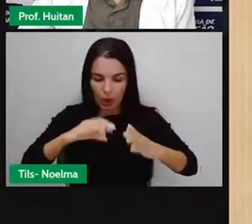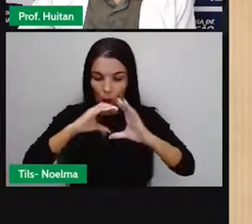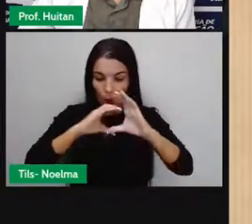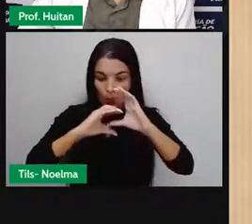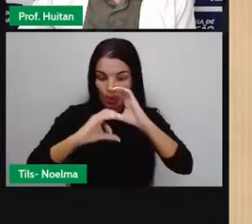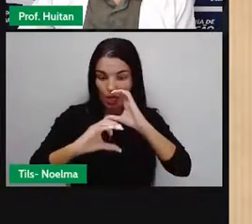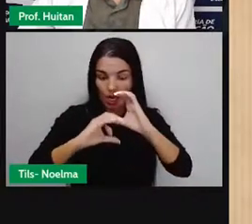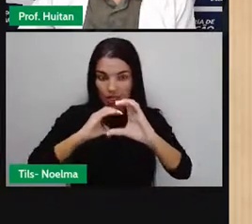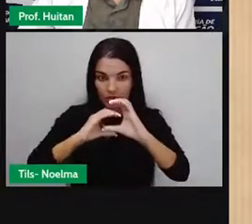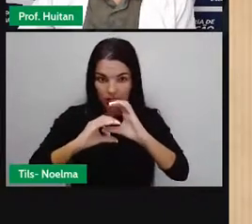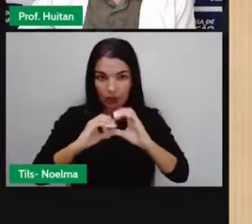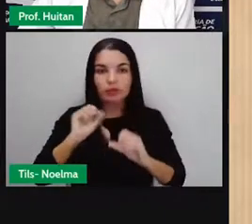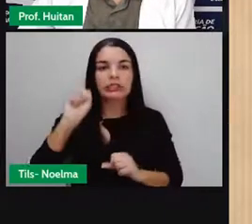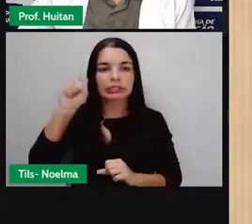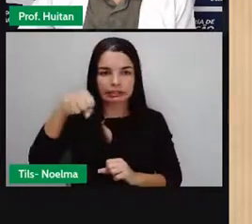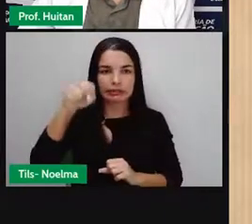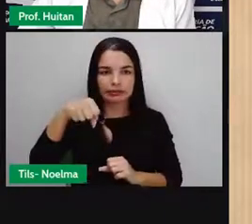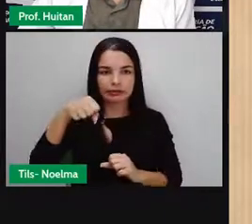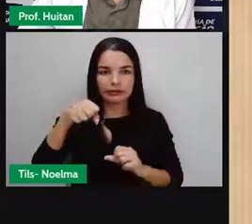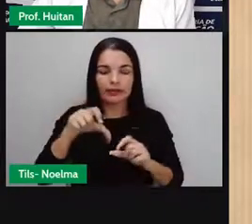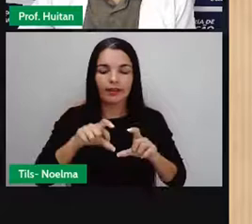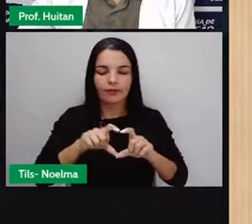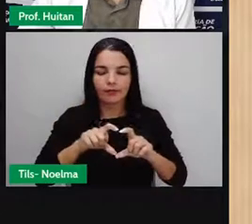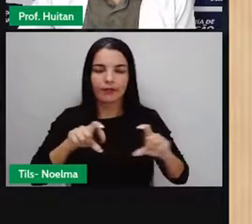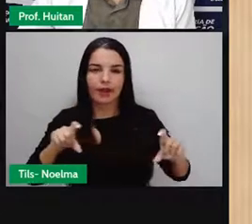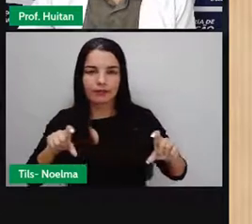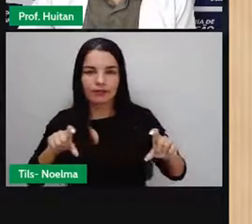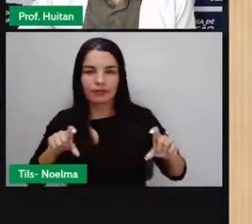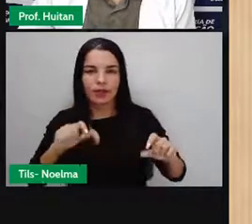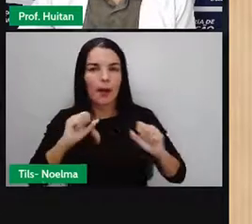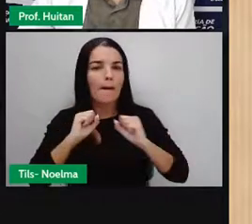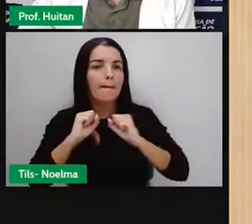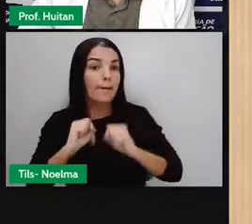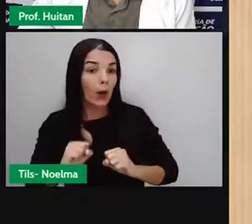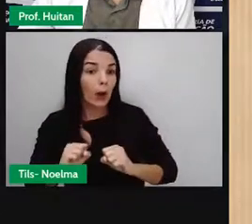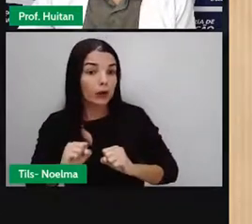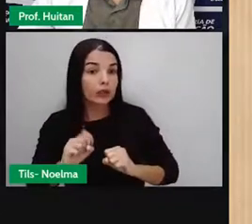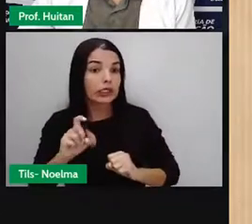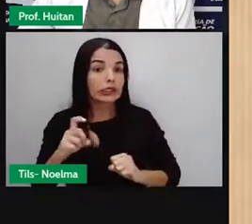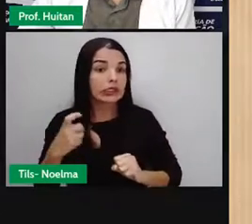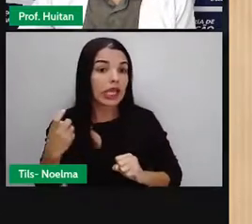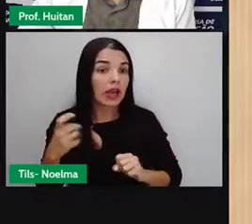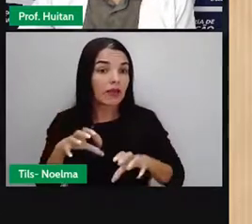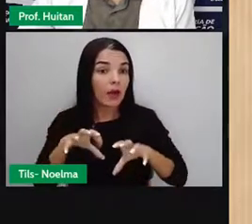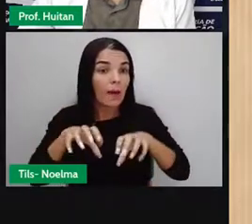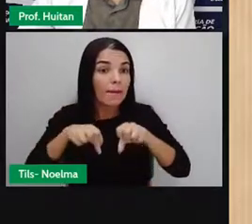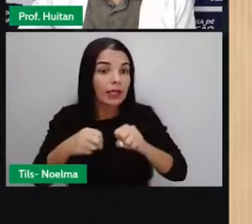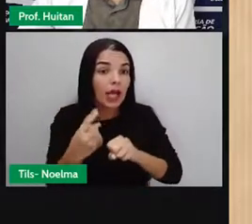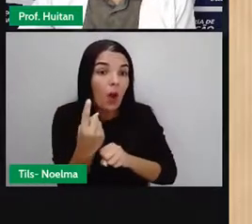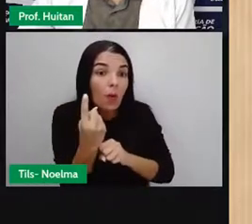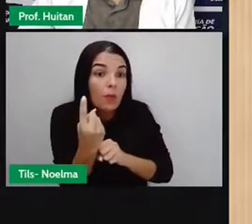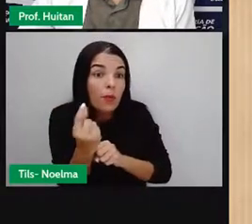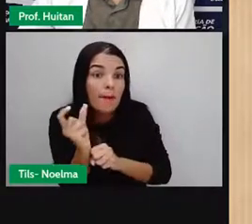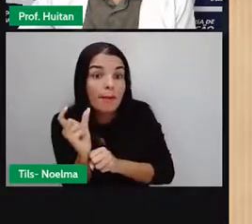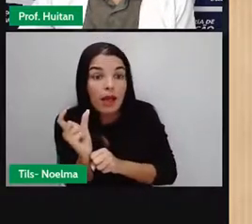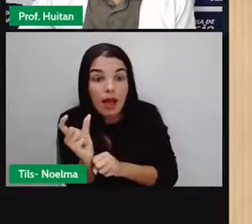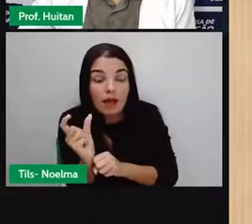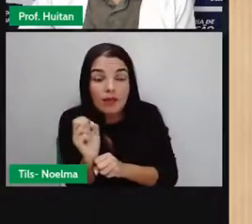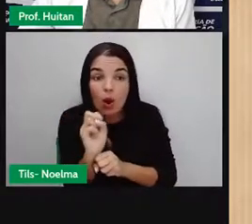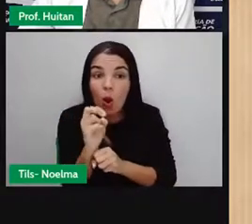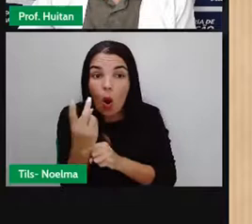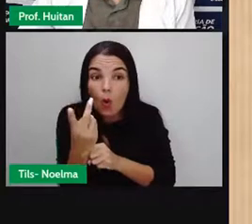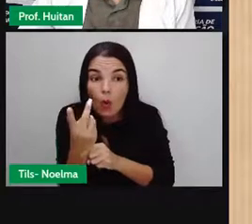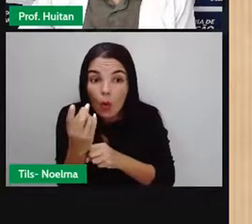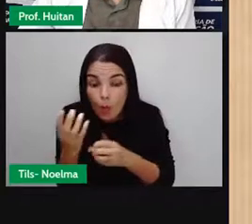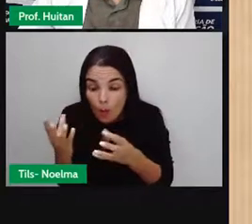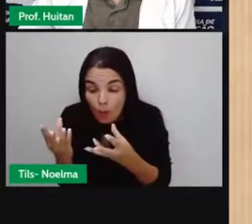é considerada uma frase. A frase pode ser formada por uma palavra ou conjunto organizado de